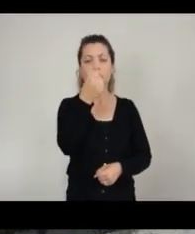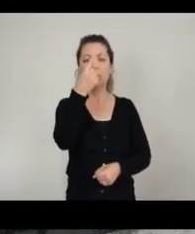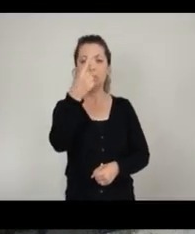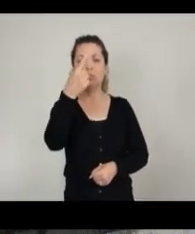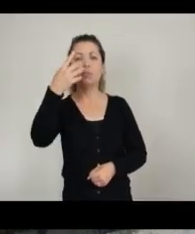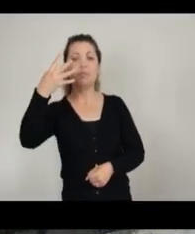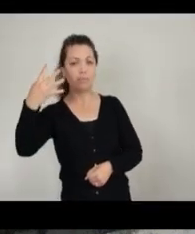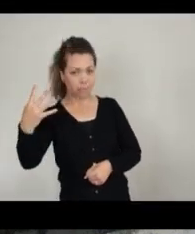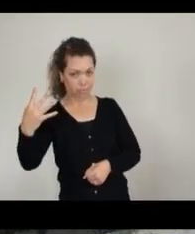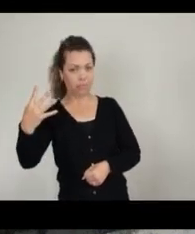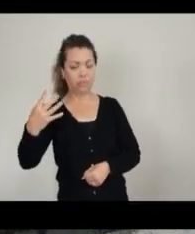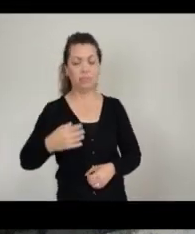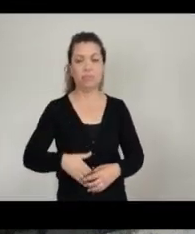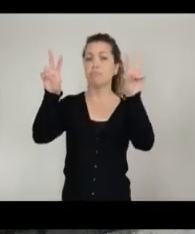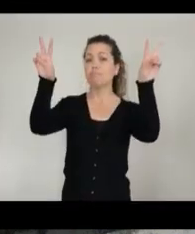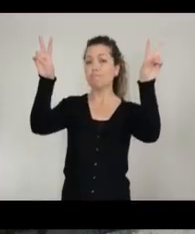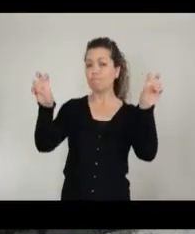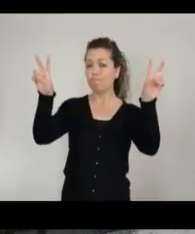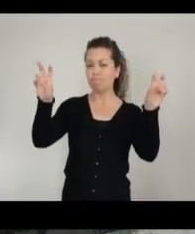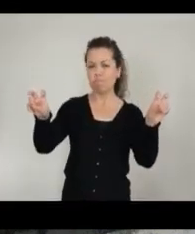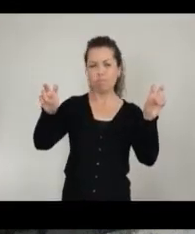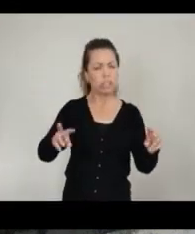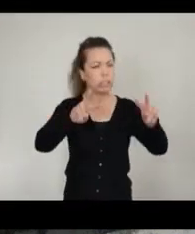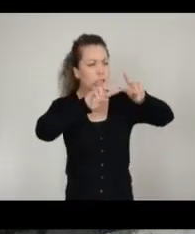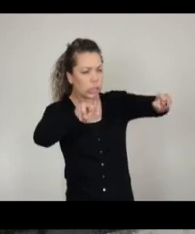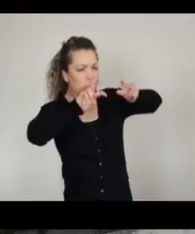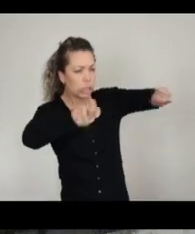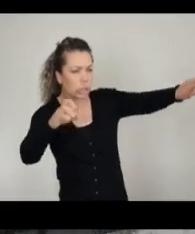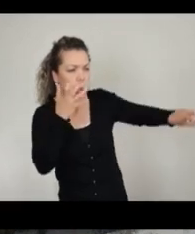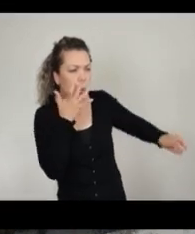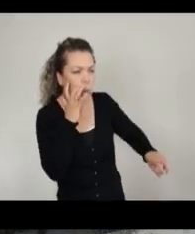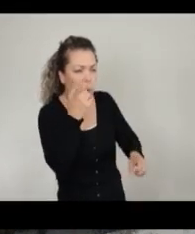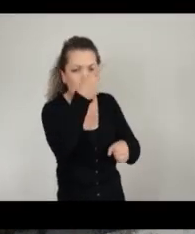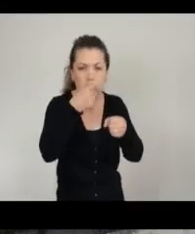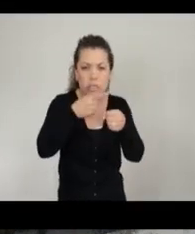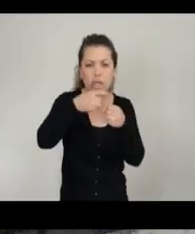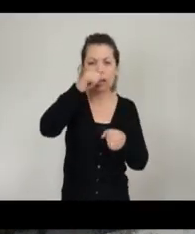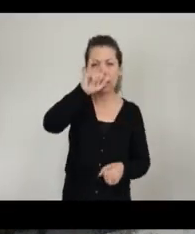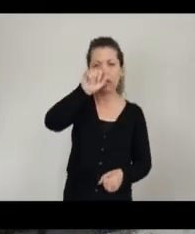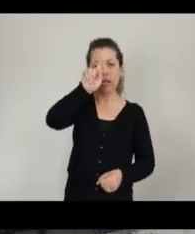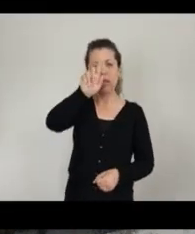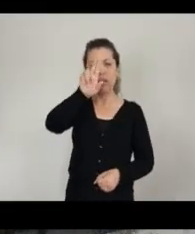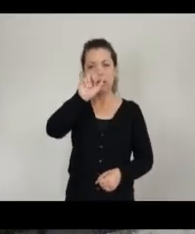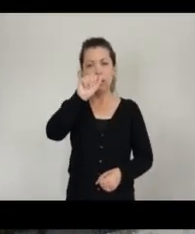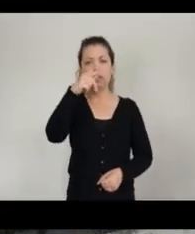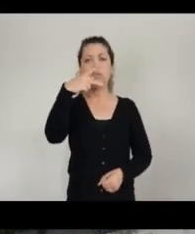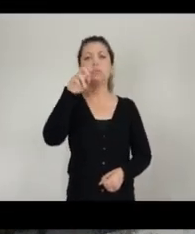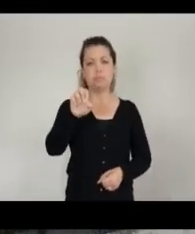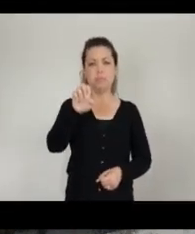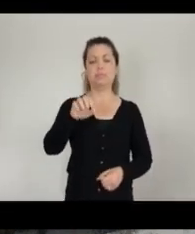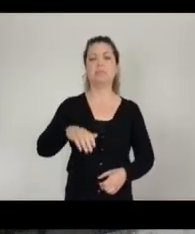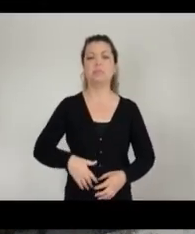Ribeira se prestaram com facilidade ao cultivo. Entre o final do século XVIII e a década de 1920, esta lavoura foi